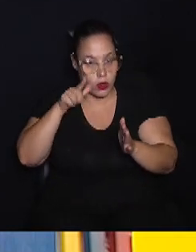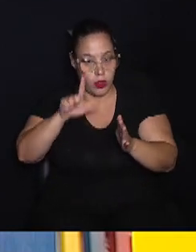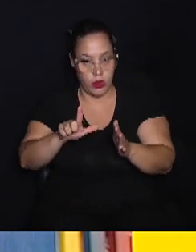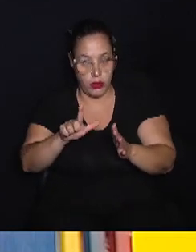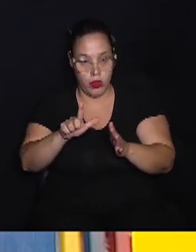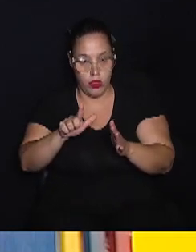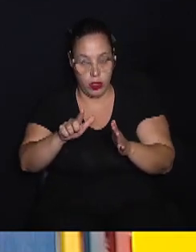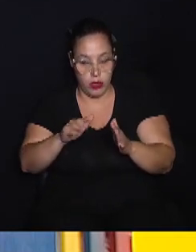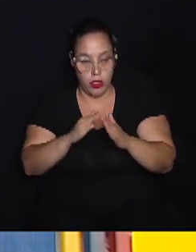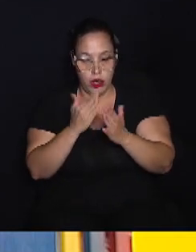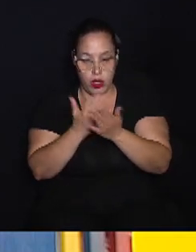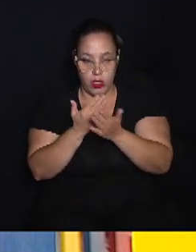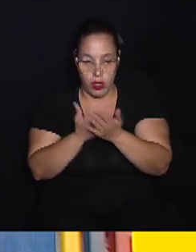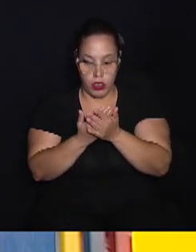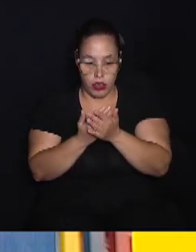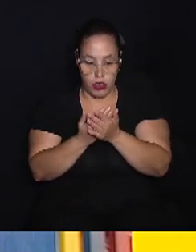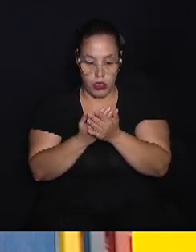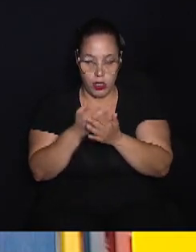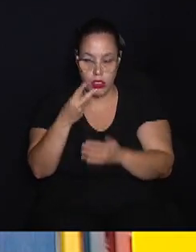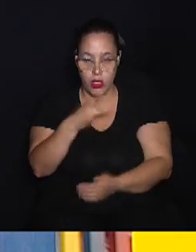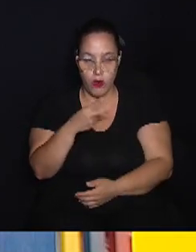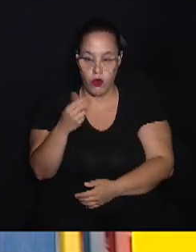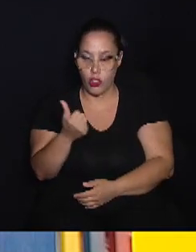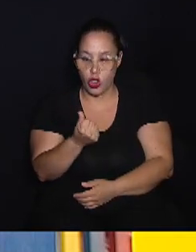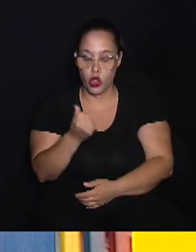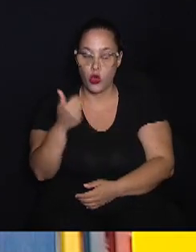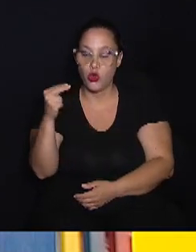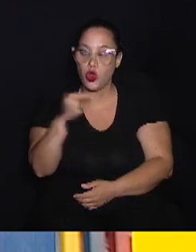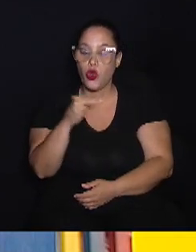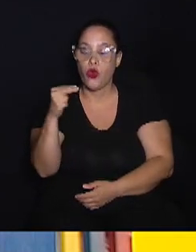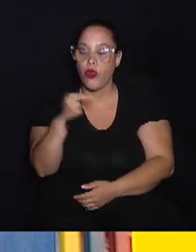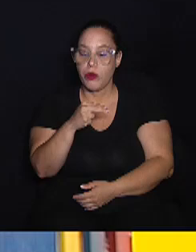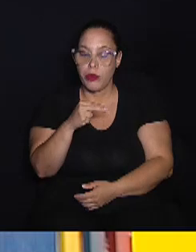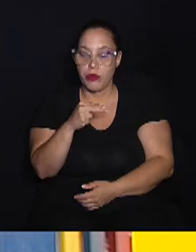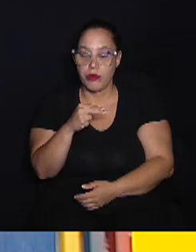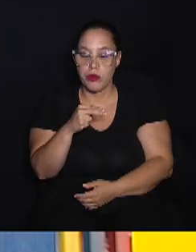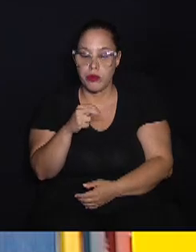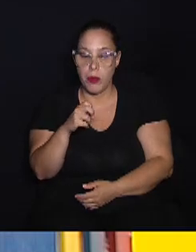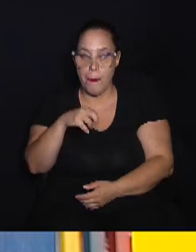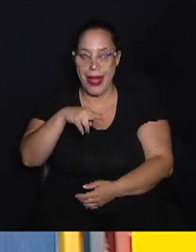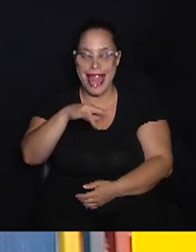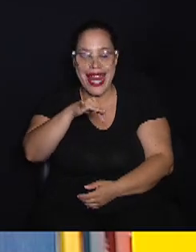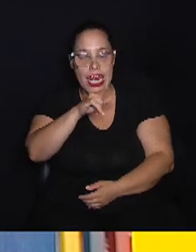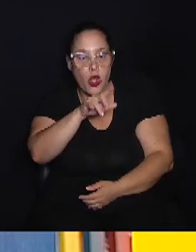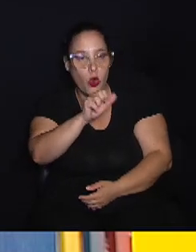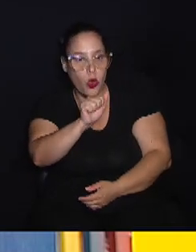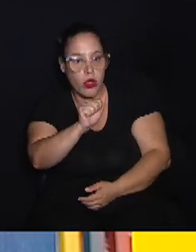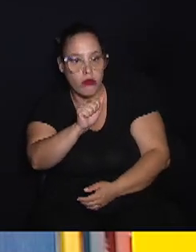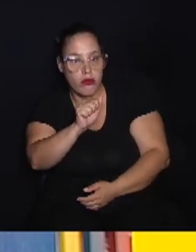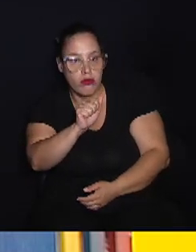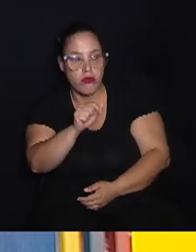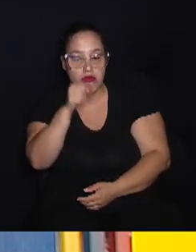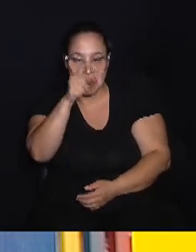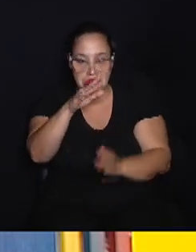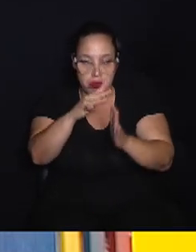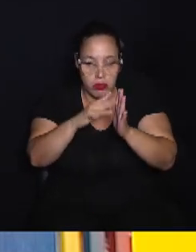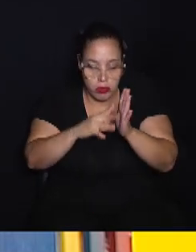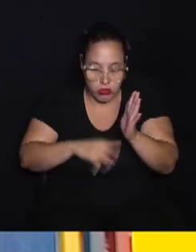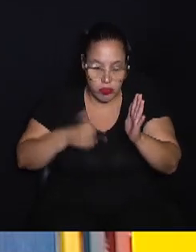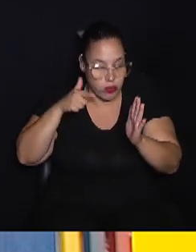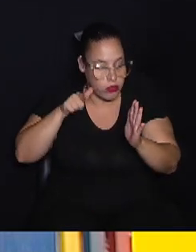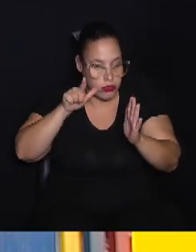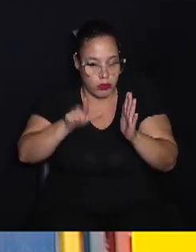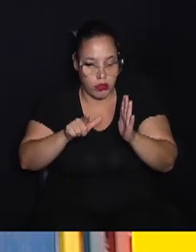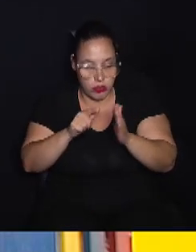escolas da rede Municipal Será no dia 21 de novembro né e as as matrículas oriundas dessa lista classificatória do